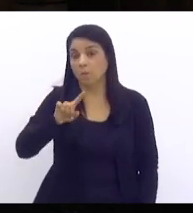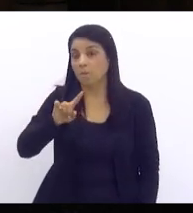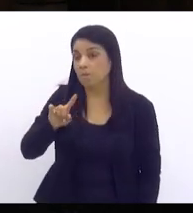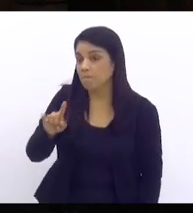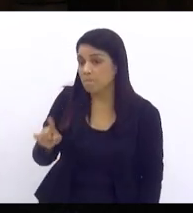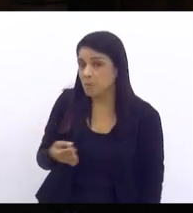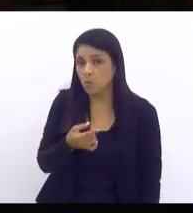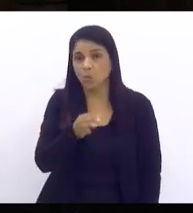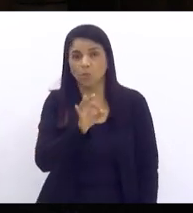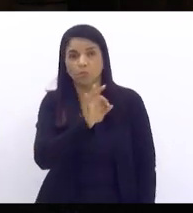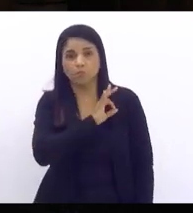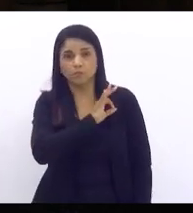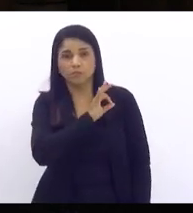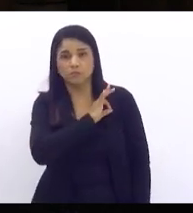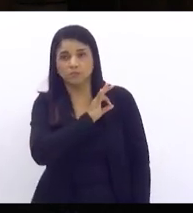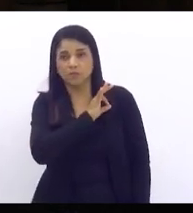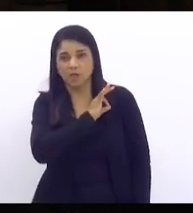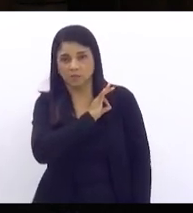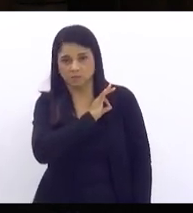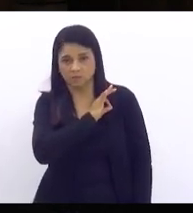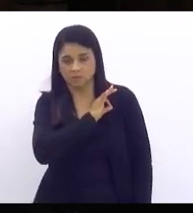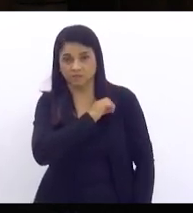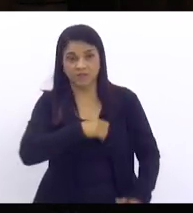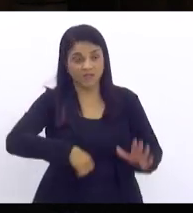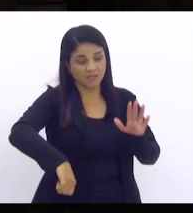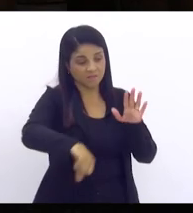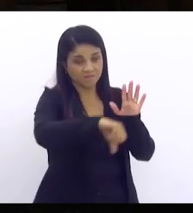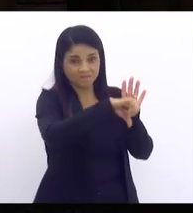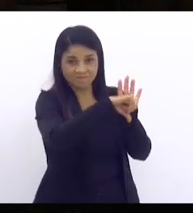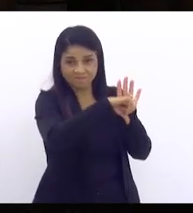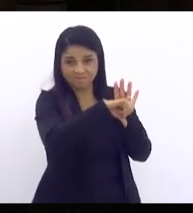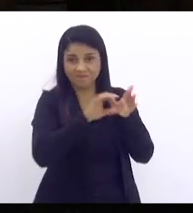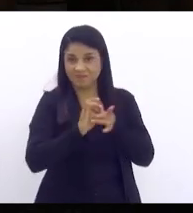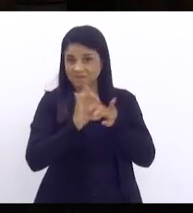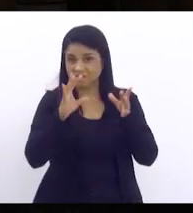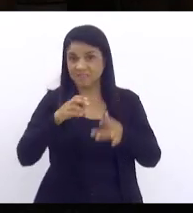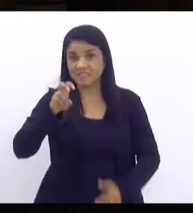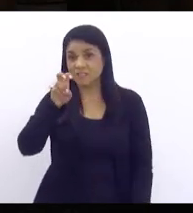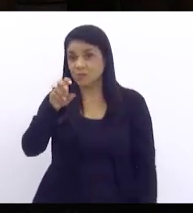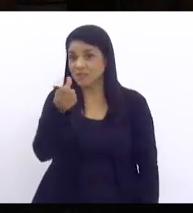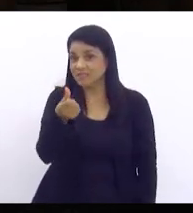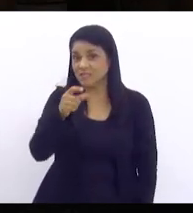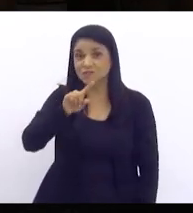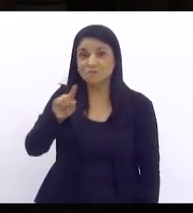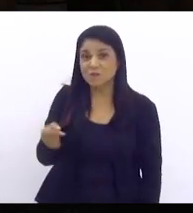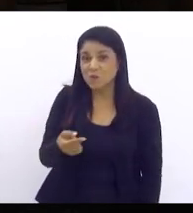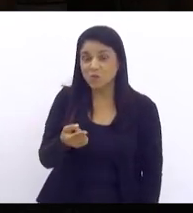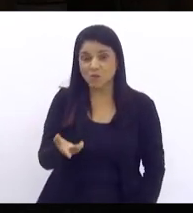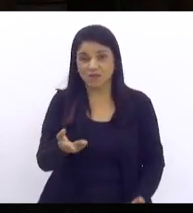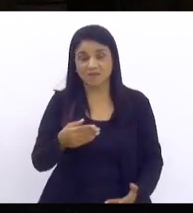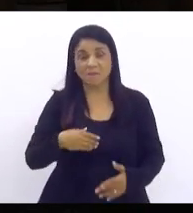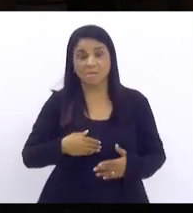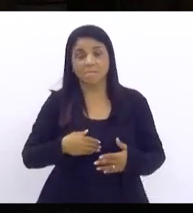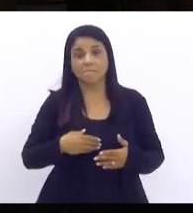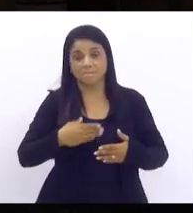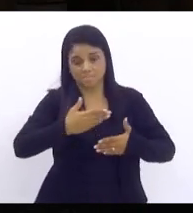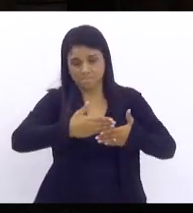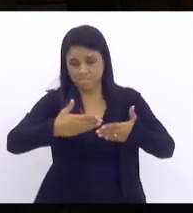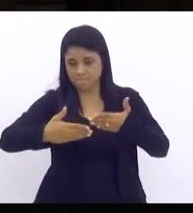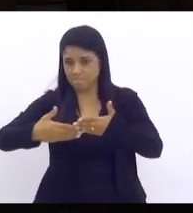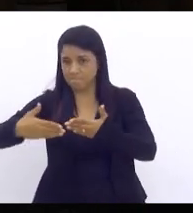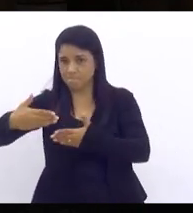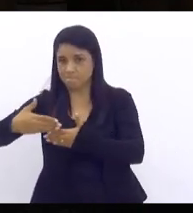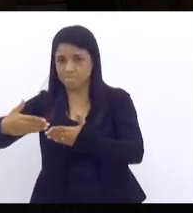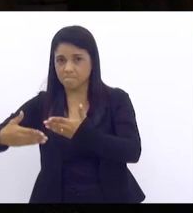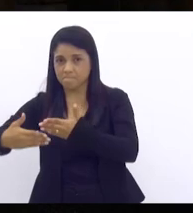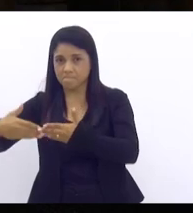44 mil policiais, criminosos em liberdade, 56 mil. Barricadas, mais de 1000